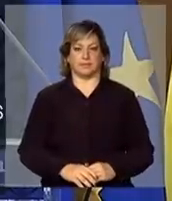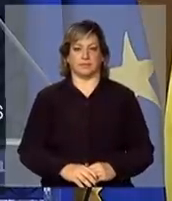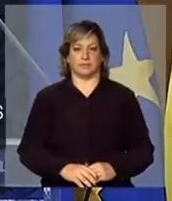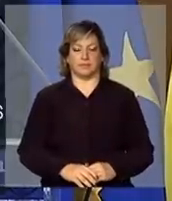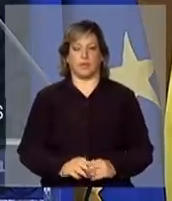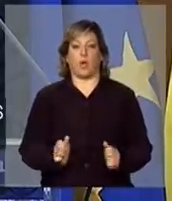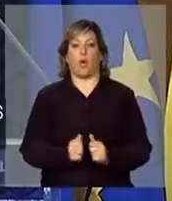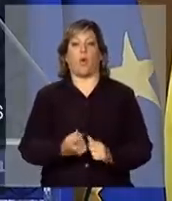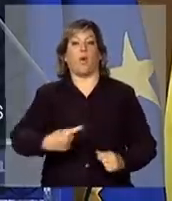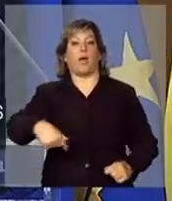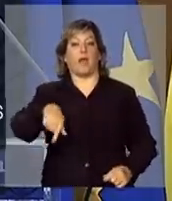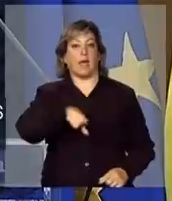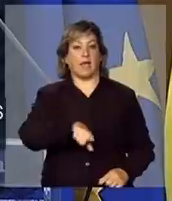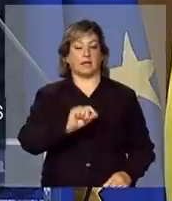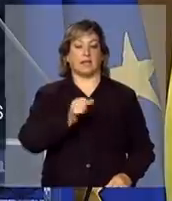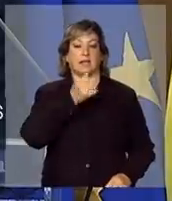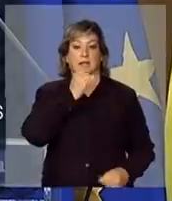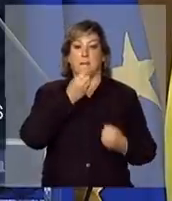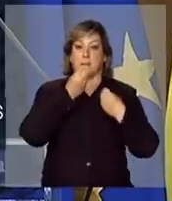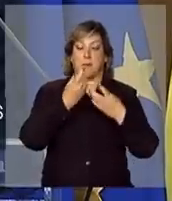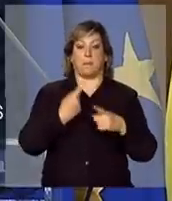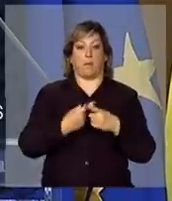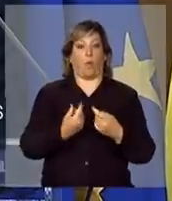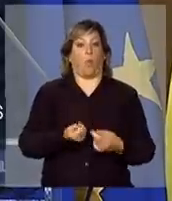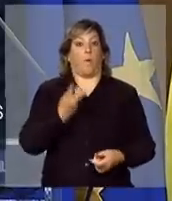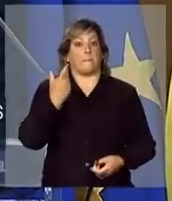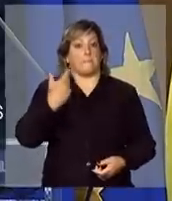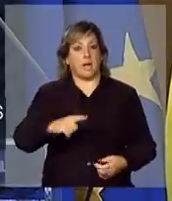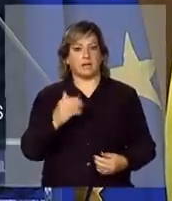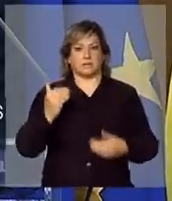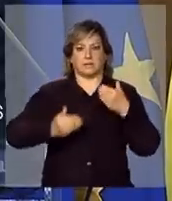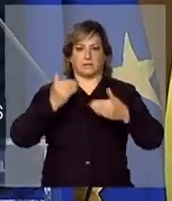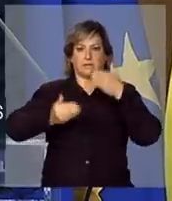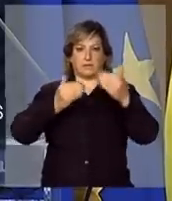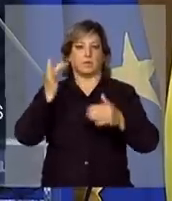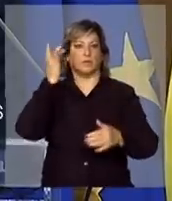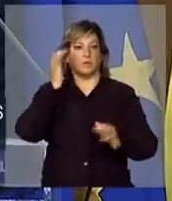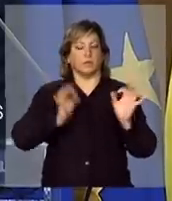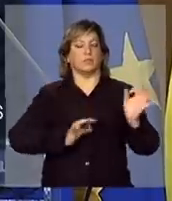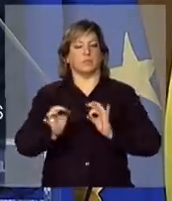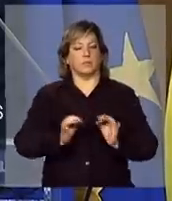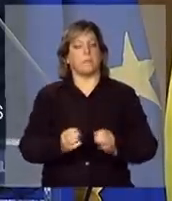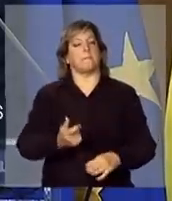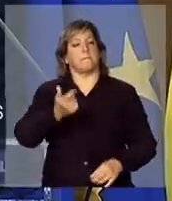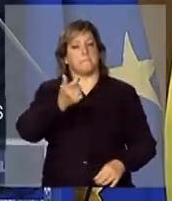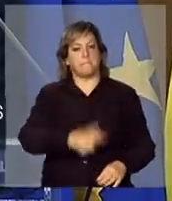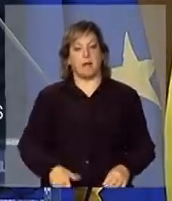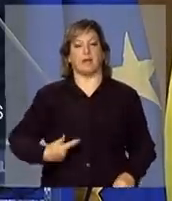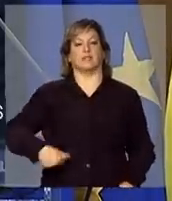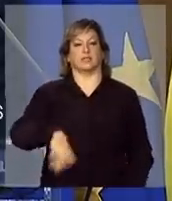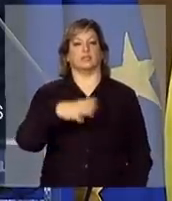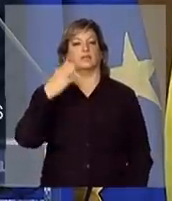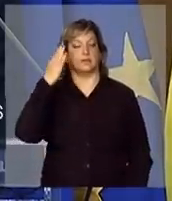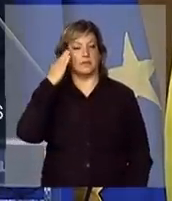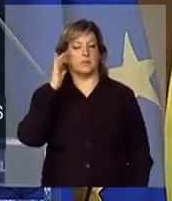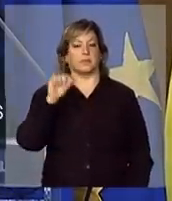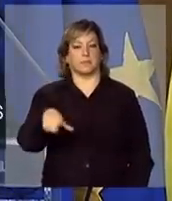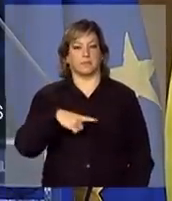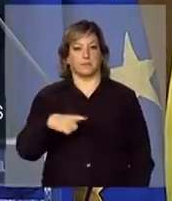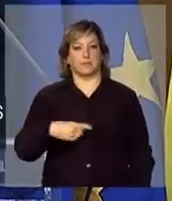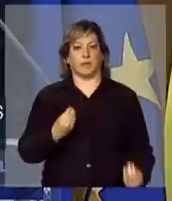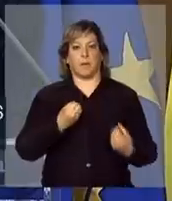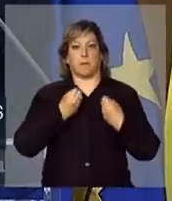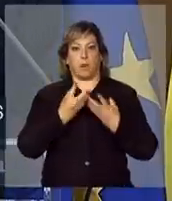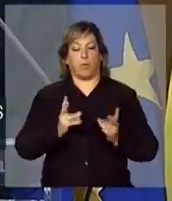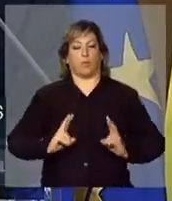com esses exemplos bem-sucedidos, porque quanto mais desenvolvemos nossa parceria estratégica, tanto mais nos damos conta de que seu enorme potencial permanece em grande